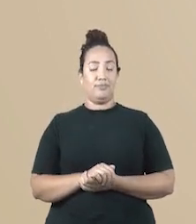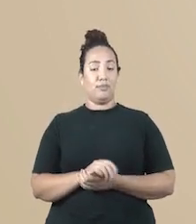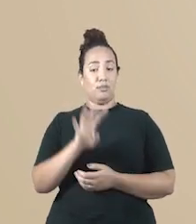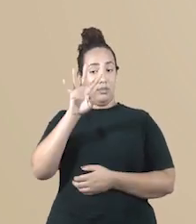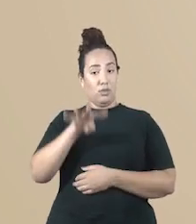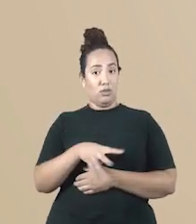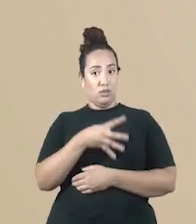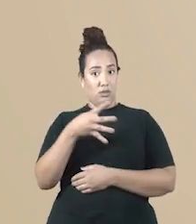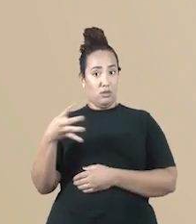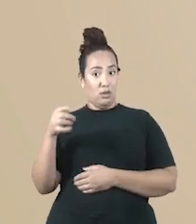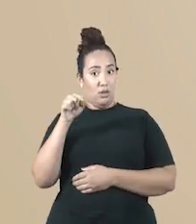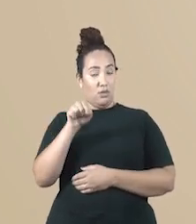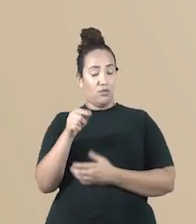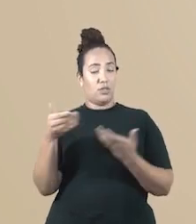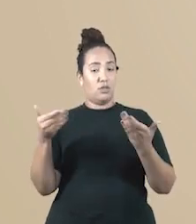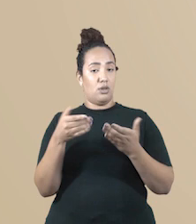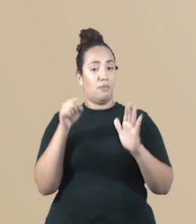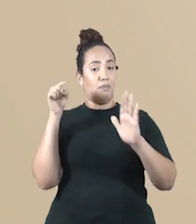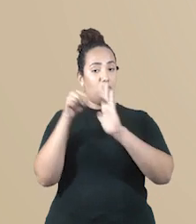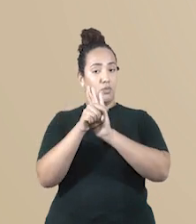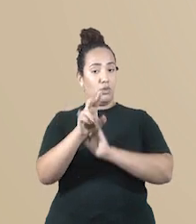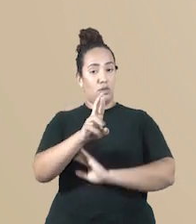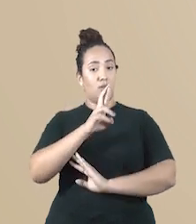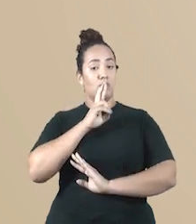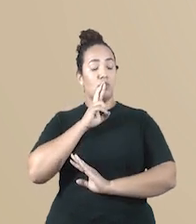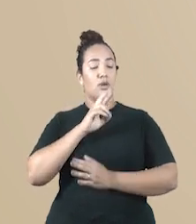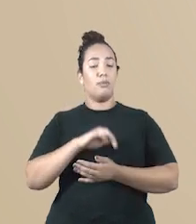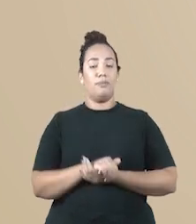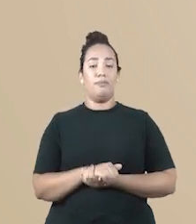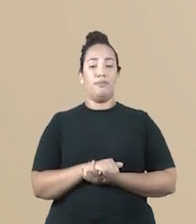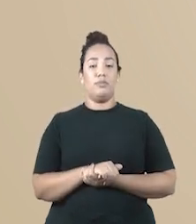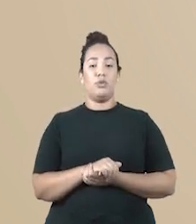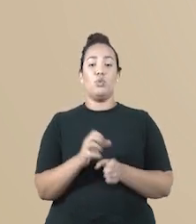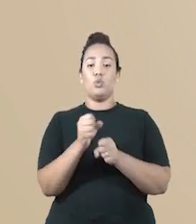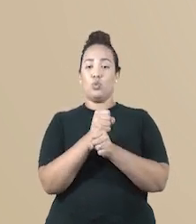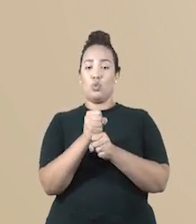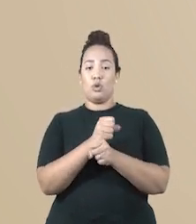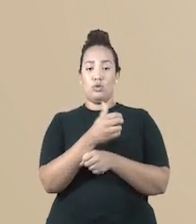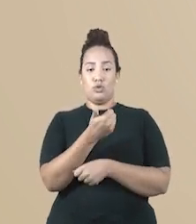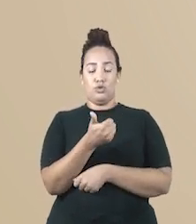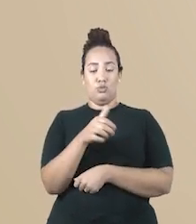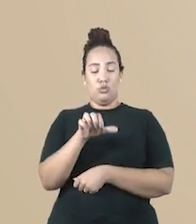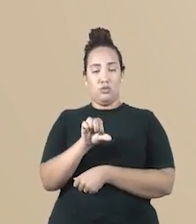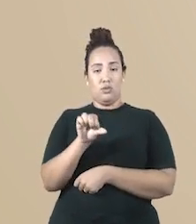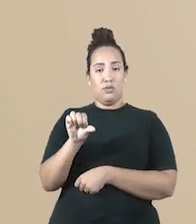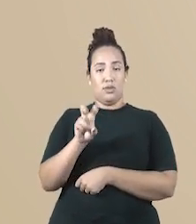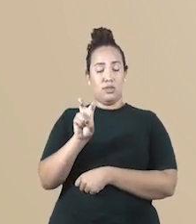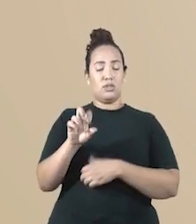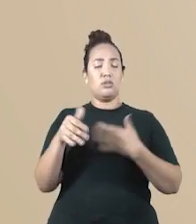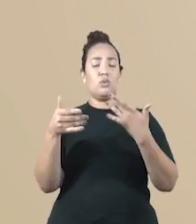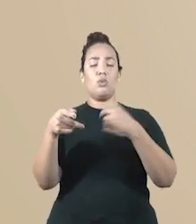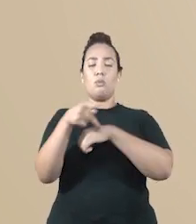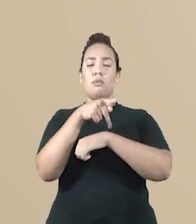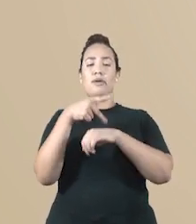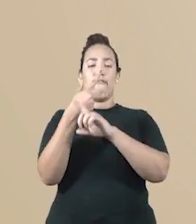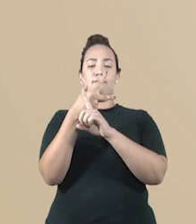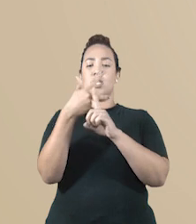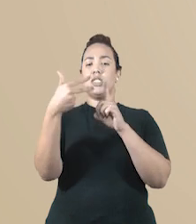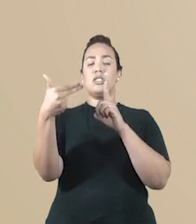com a tabela a seguir, responda as seguintes questões. Qual o país campeão da Copa